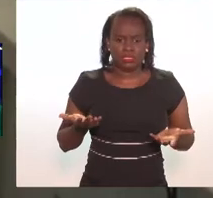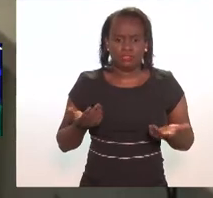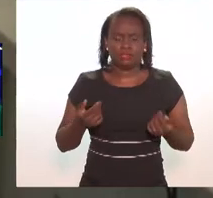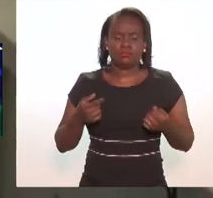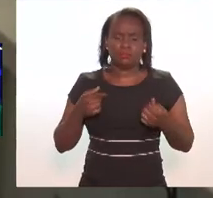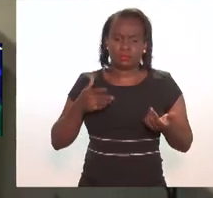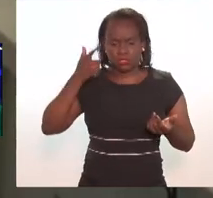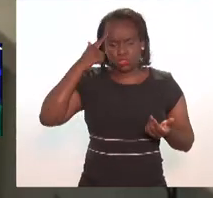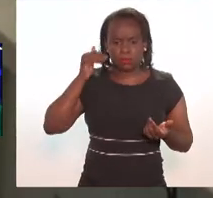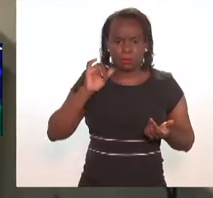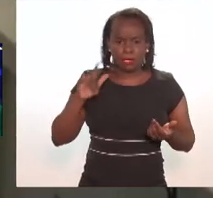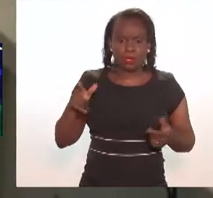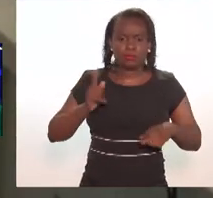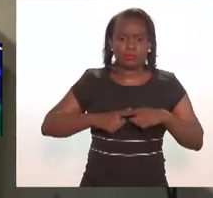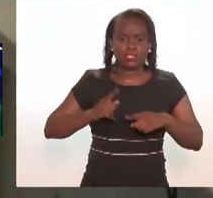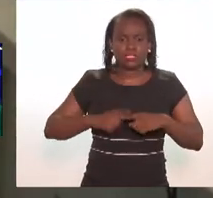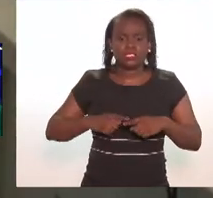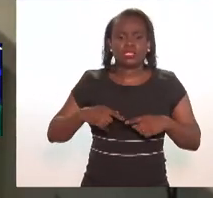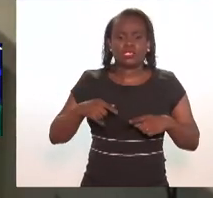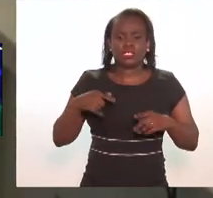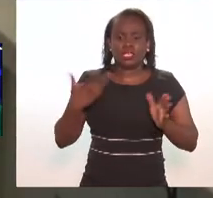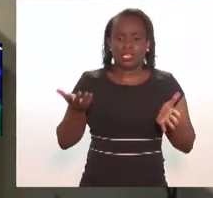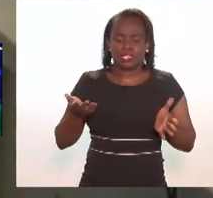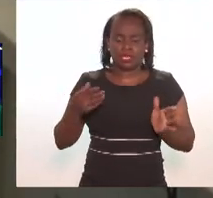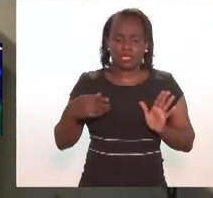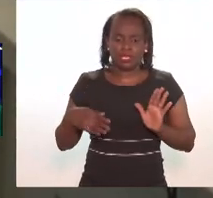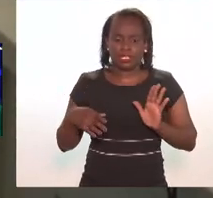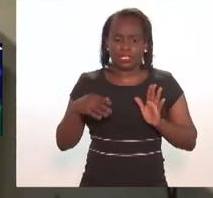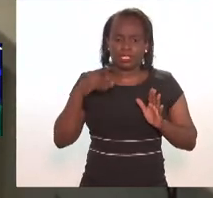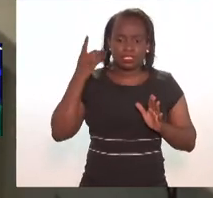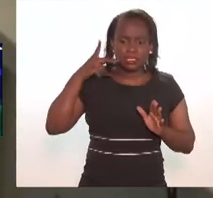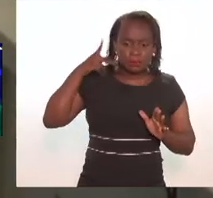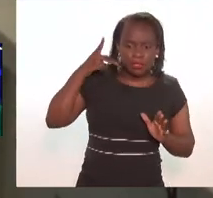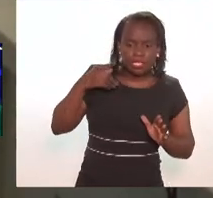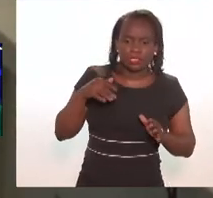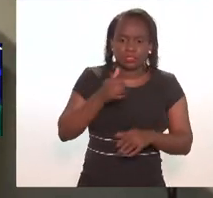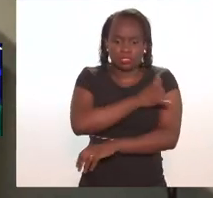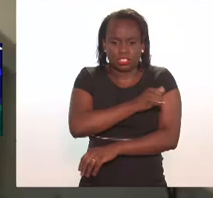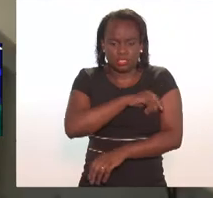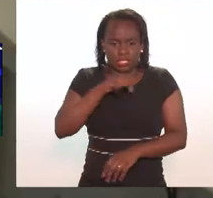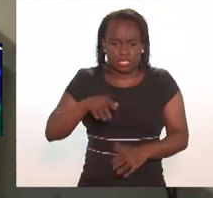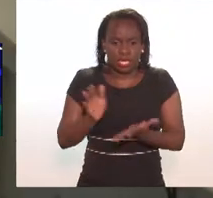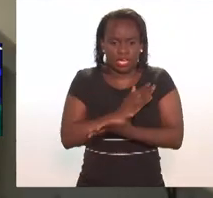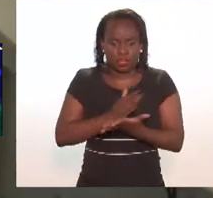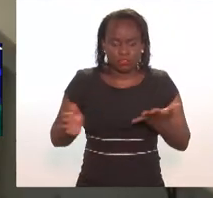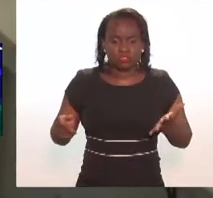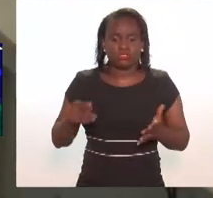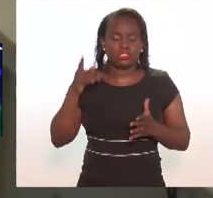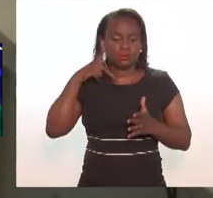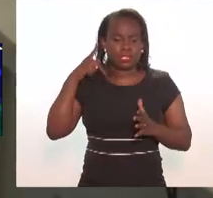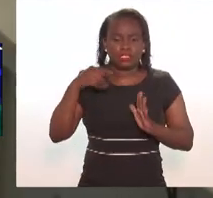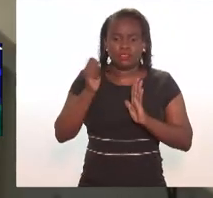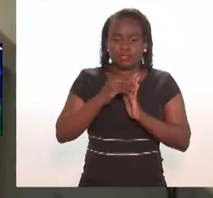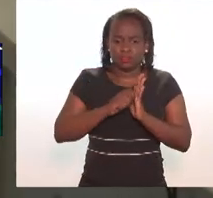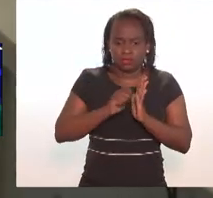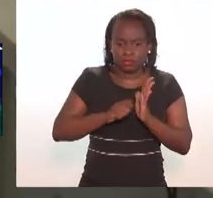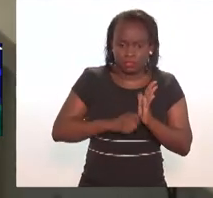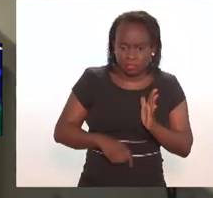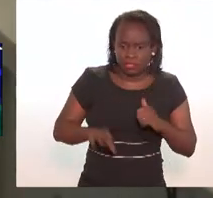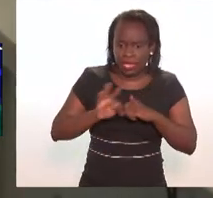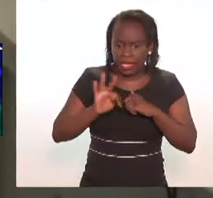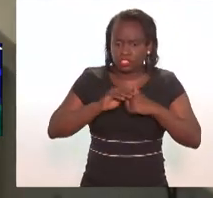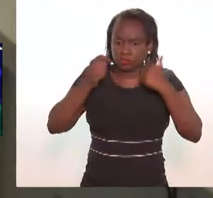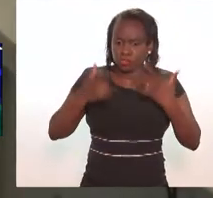repercutiu mal, e até o Parlamento Fluminense, através de alguns parlamentares, fez uma nota técnica sobre o assunto. Obrigado